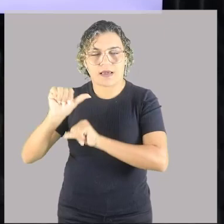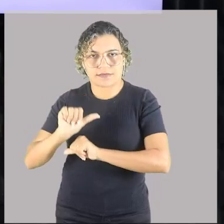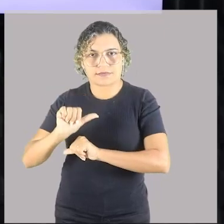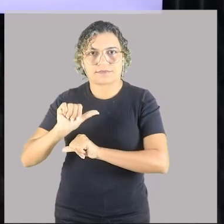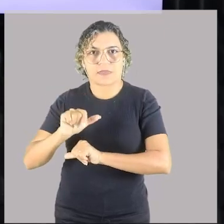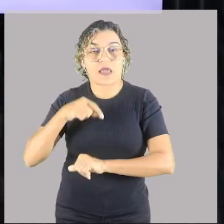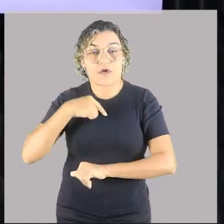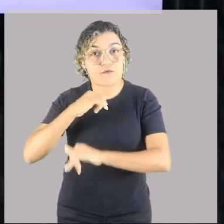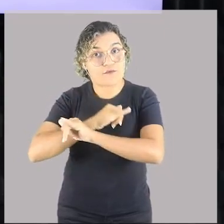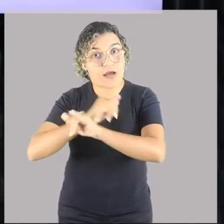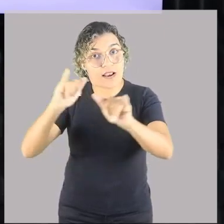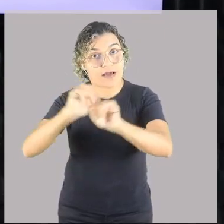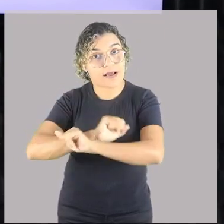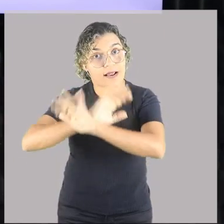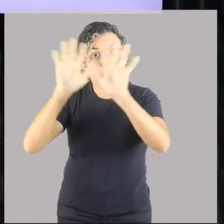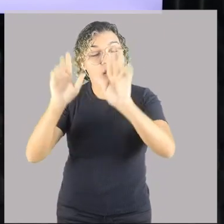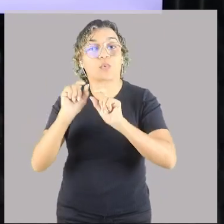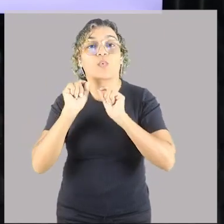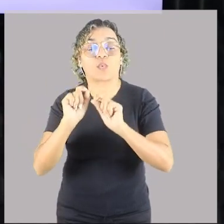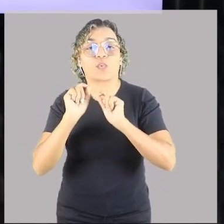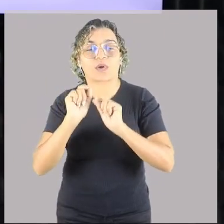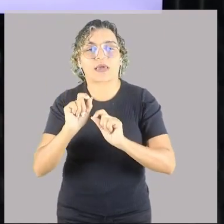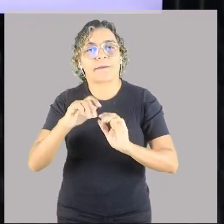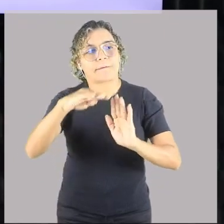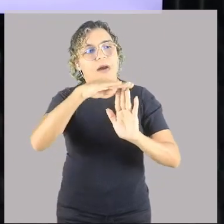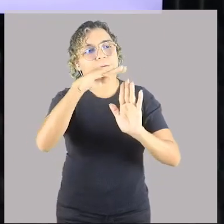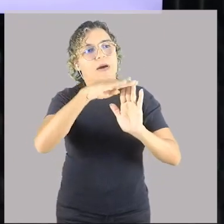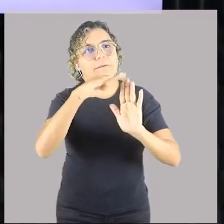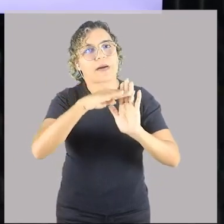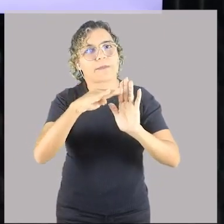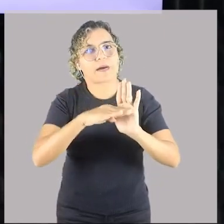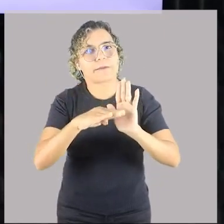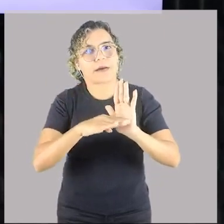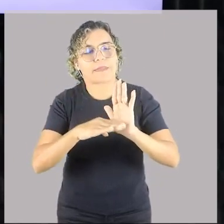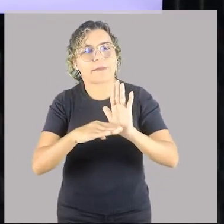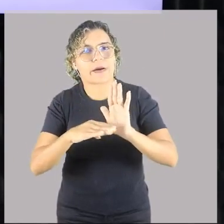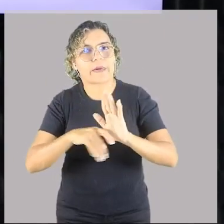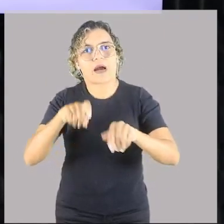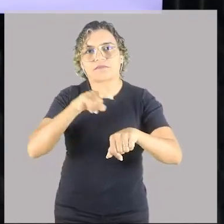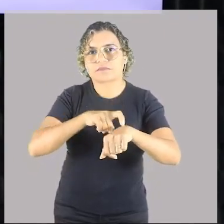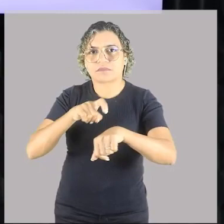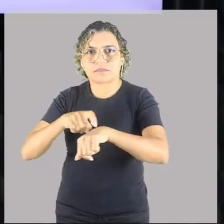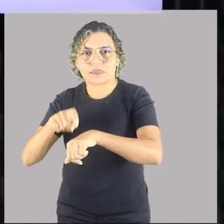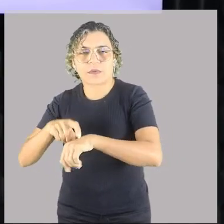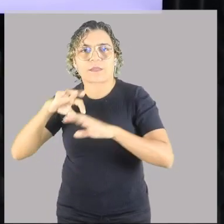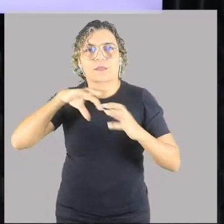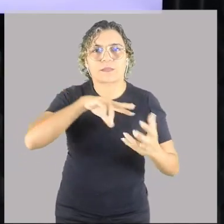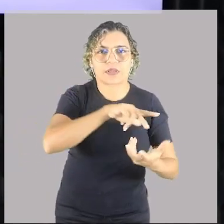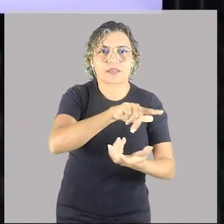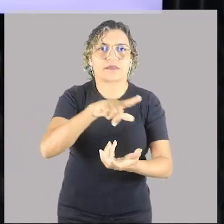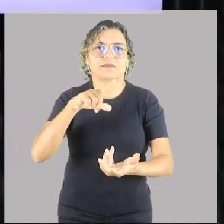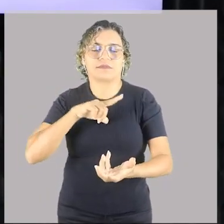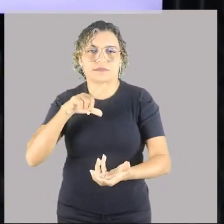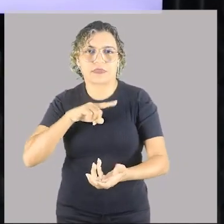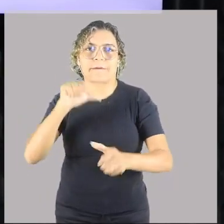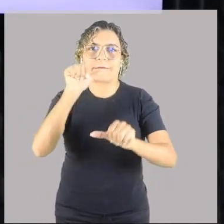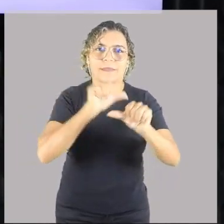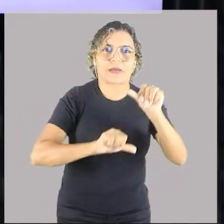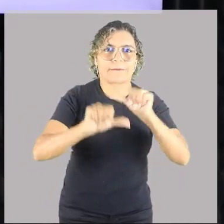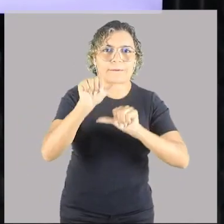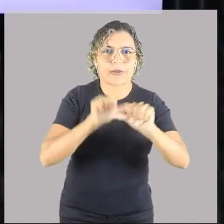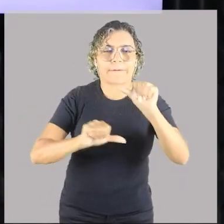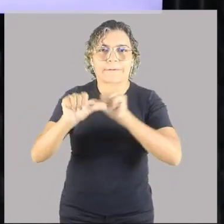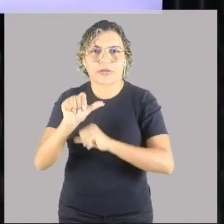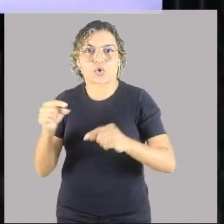bem claro para vocês que, na escala temporal do nosso planeta, sempre houve constantemente